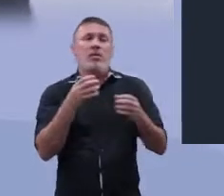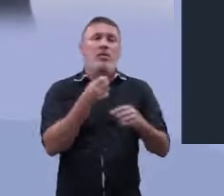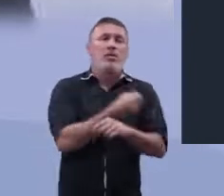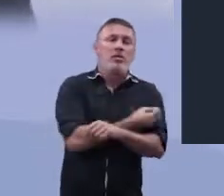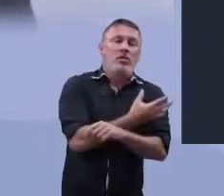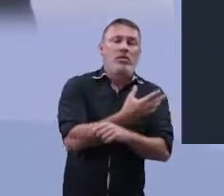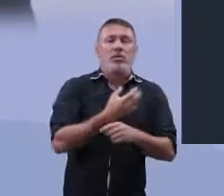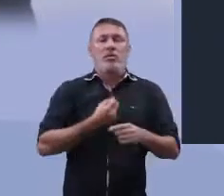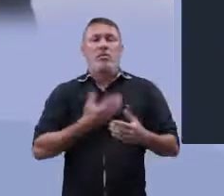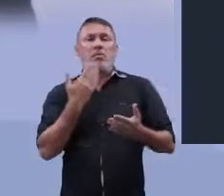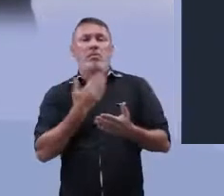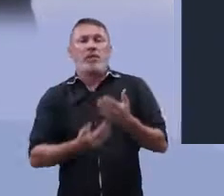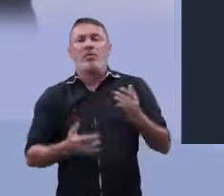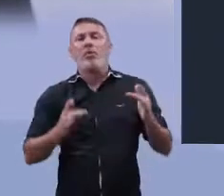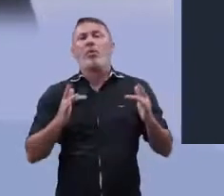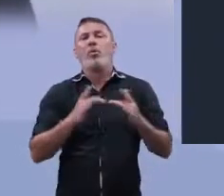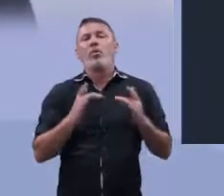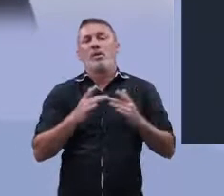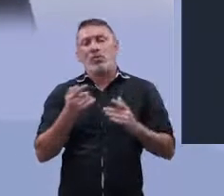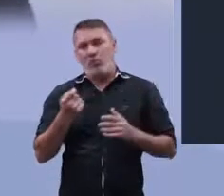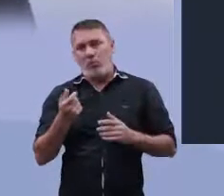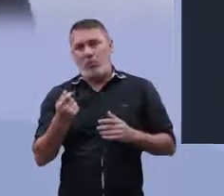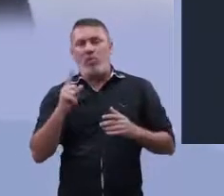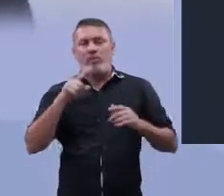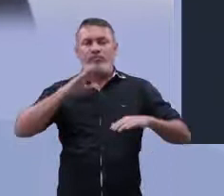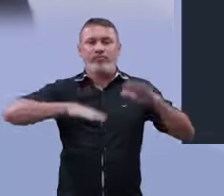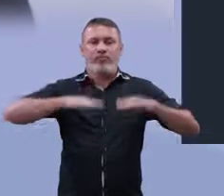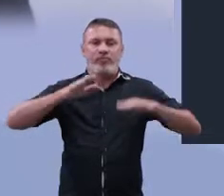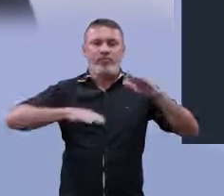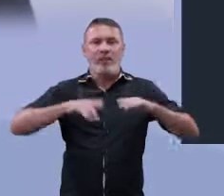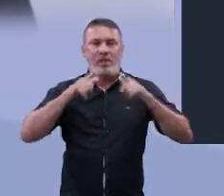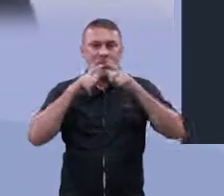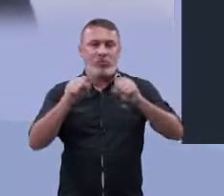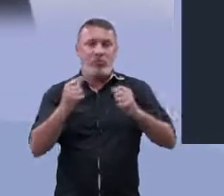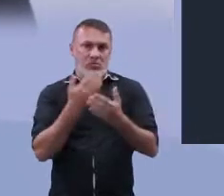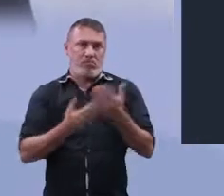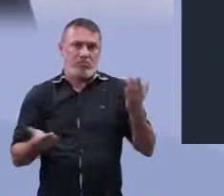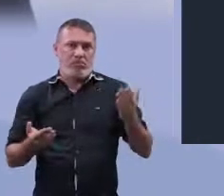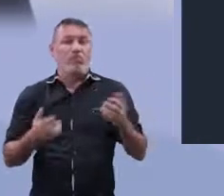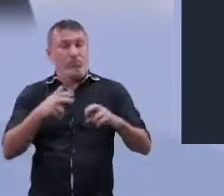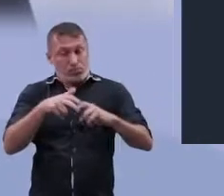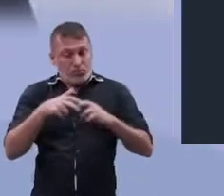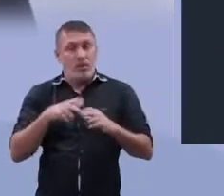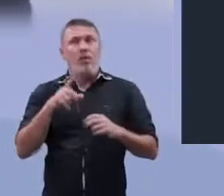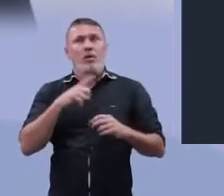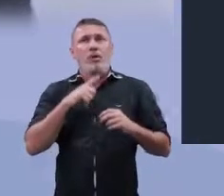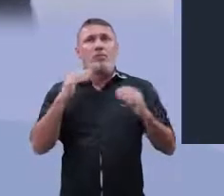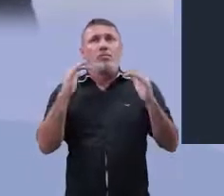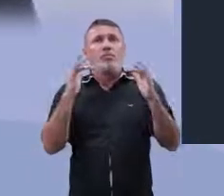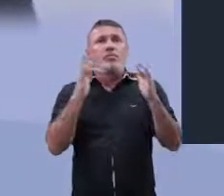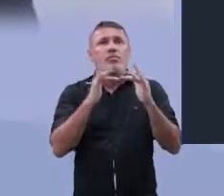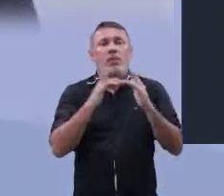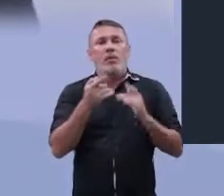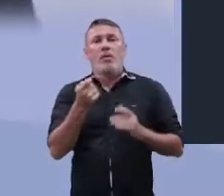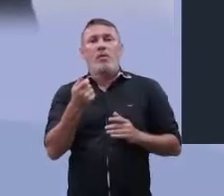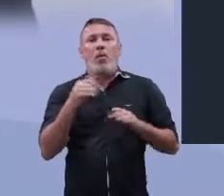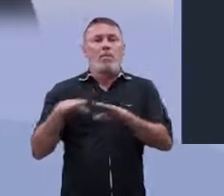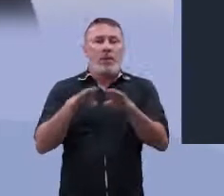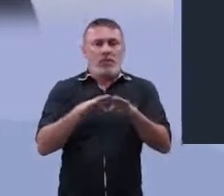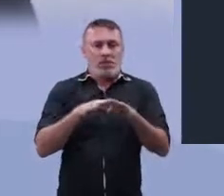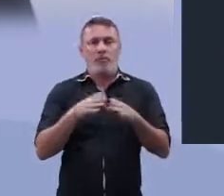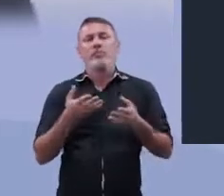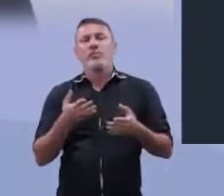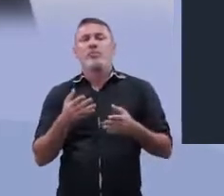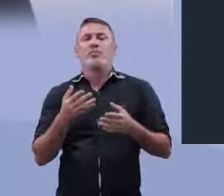ensino fundamental. Então eles tiveram pouco contato com a variação. Então eles tiveram pouco contato com a norma